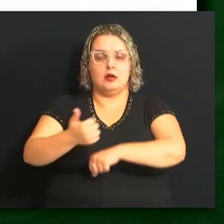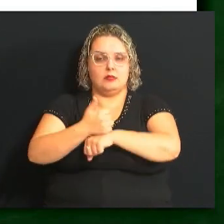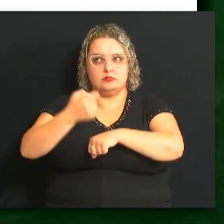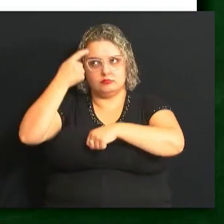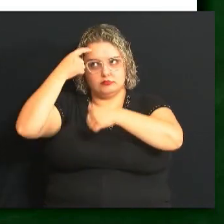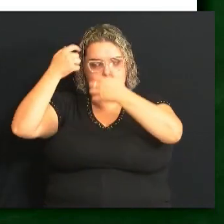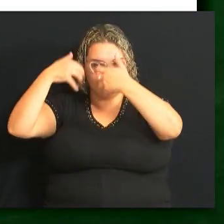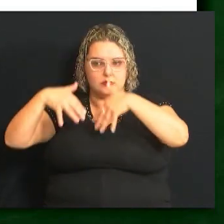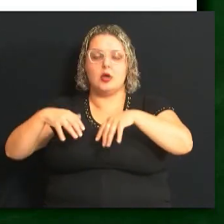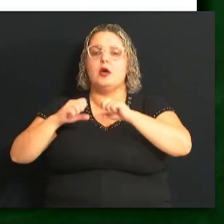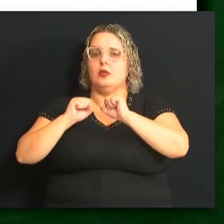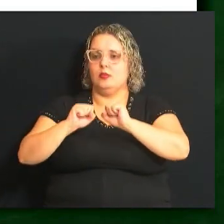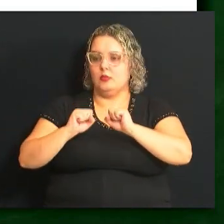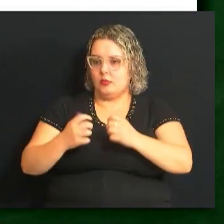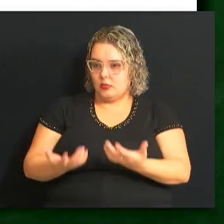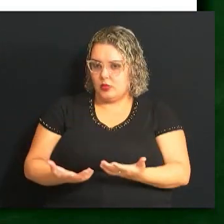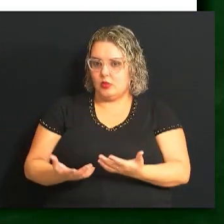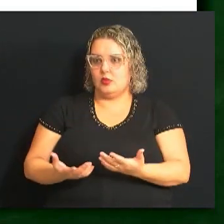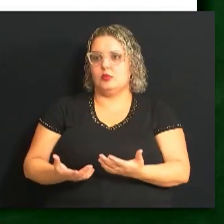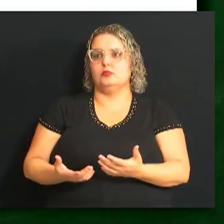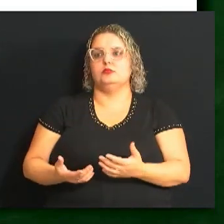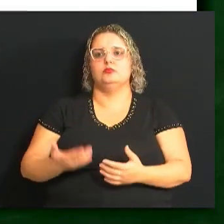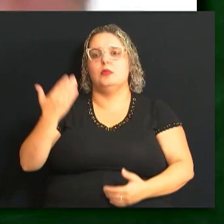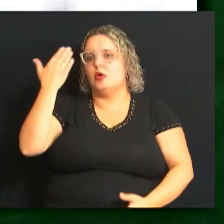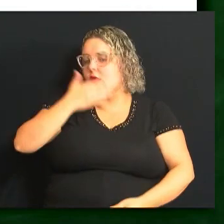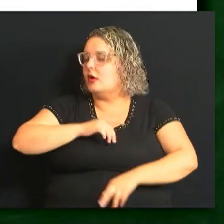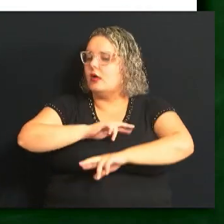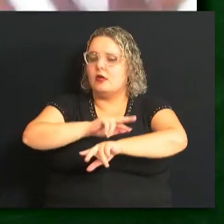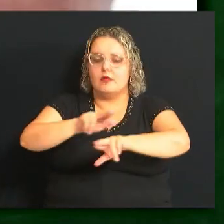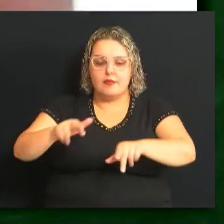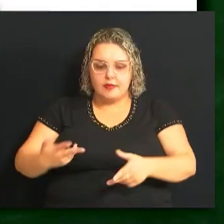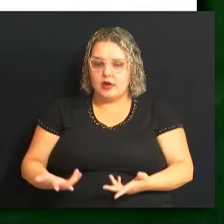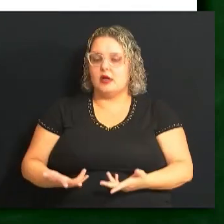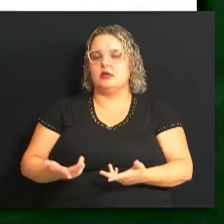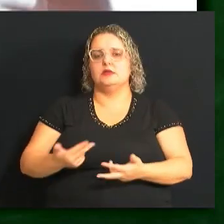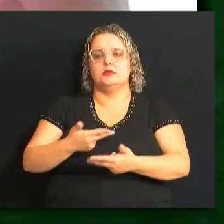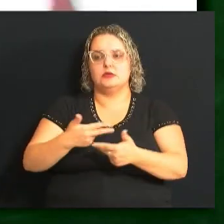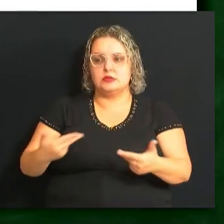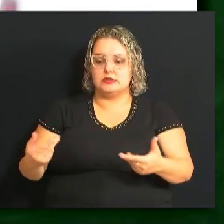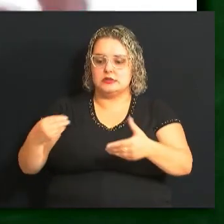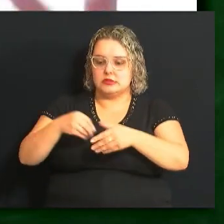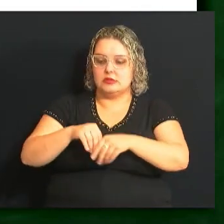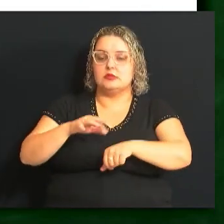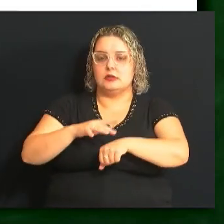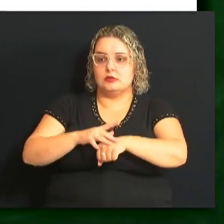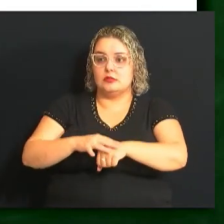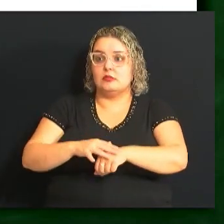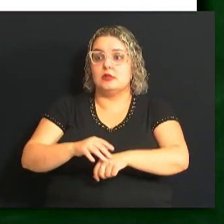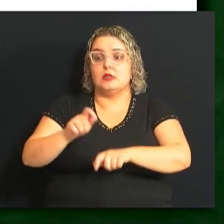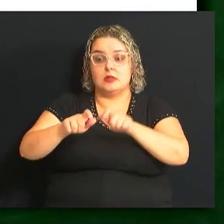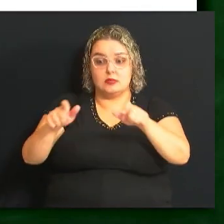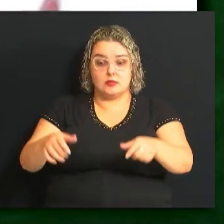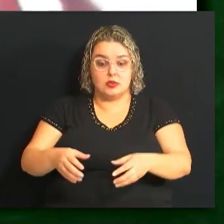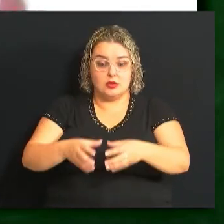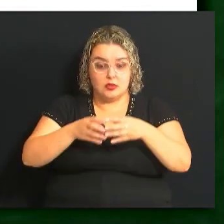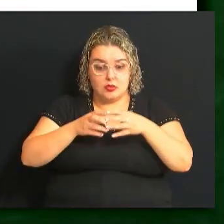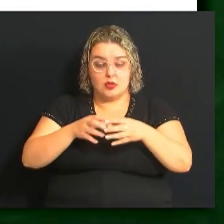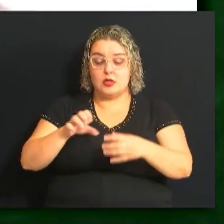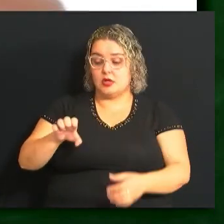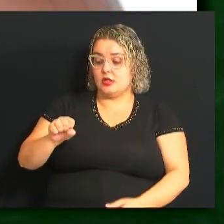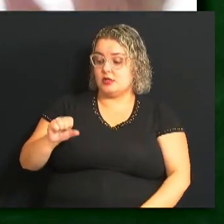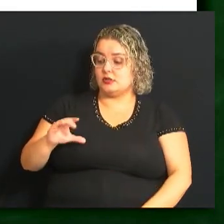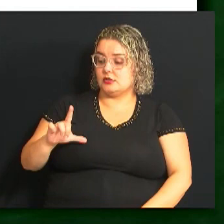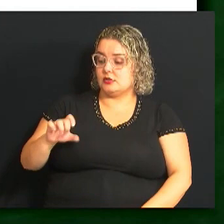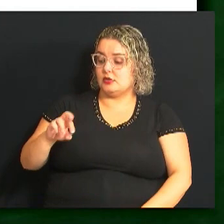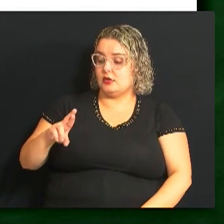também pôde constatar muito sobre essa doença e como que as pessoas que convivem com pacientes que têm esclerose múltipla, como é